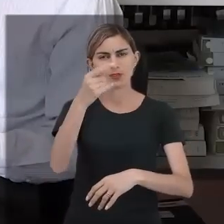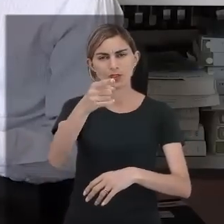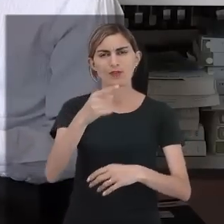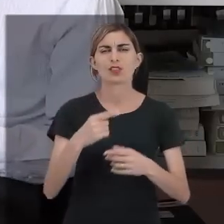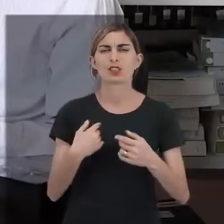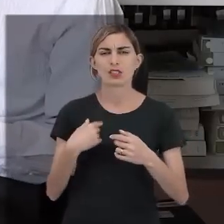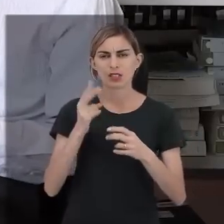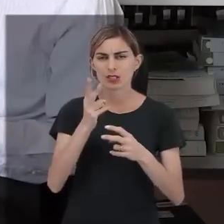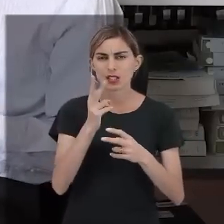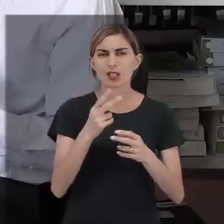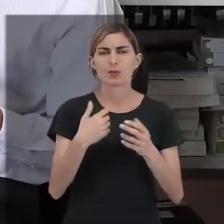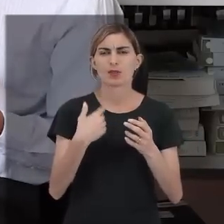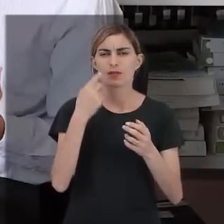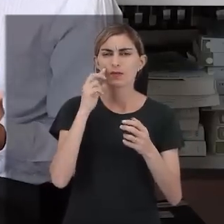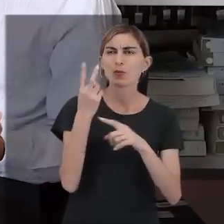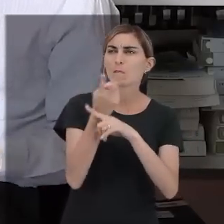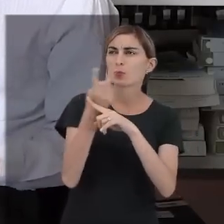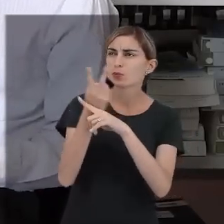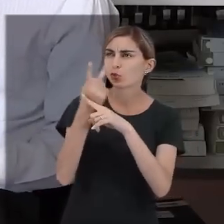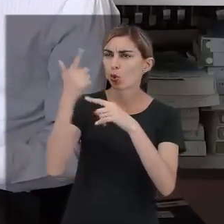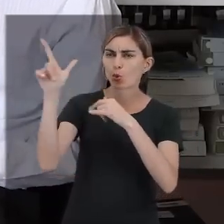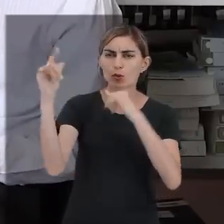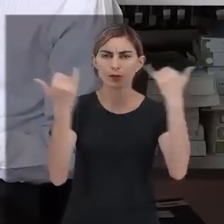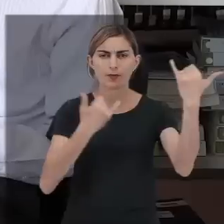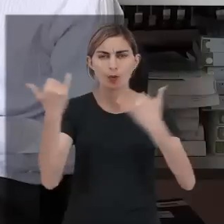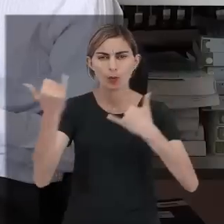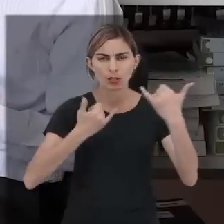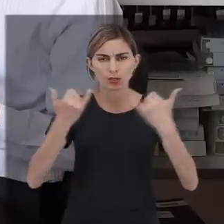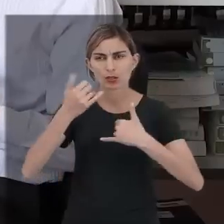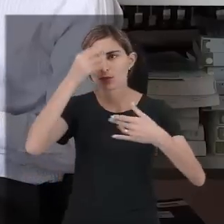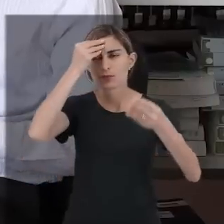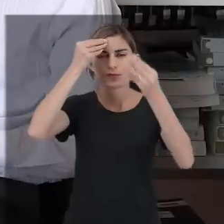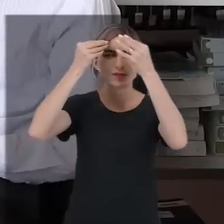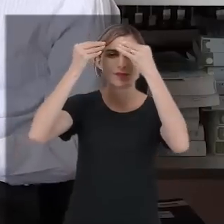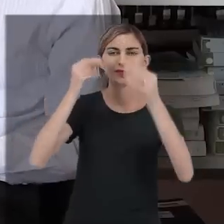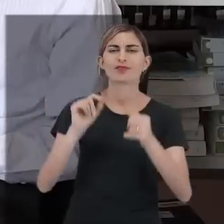leia o e-book, também busque outras fontes de informações, né?